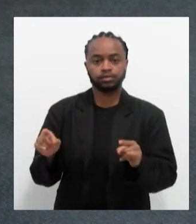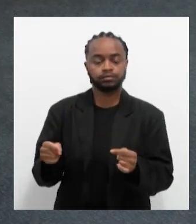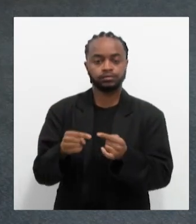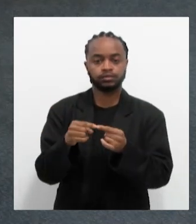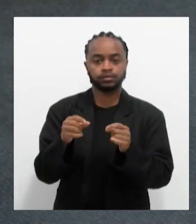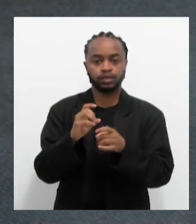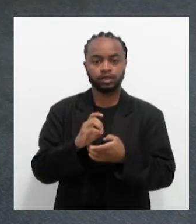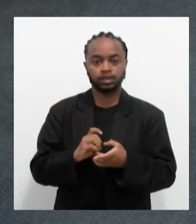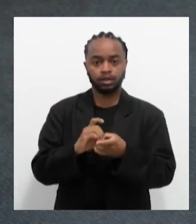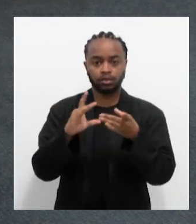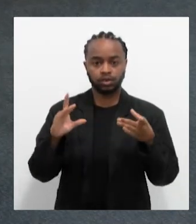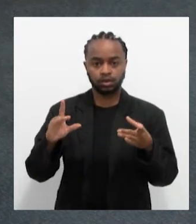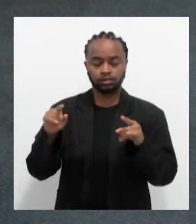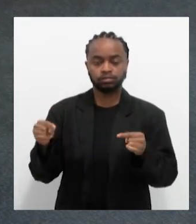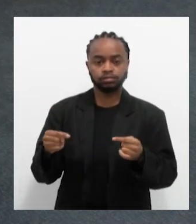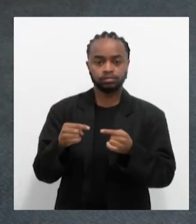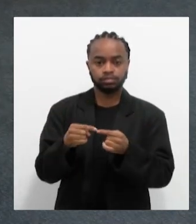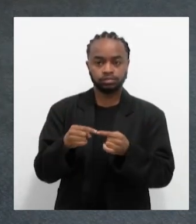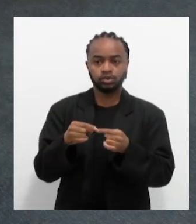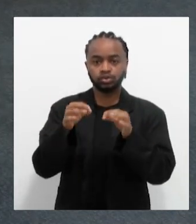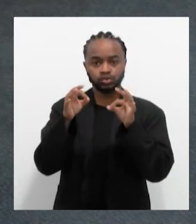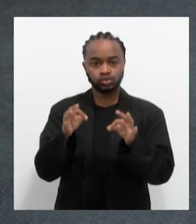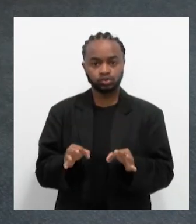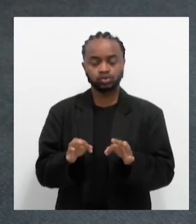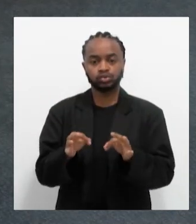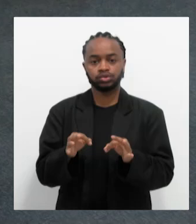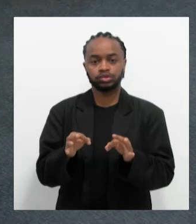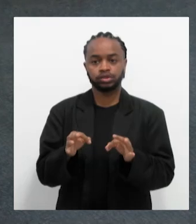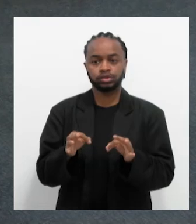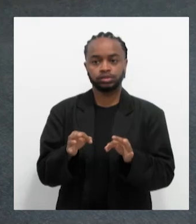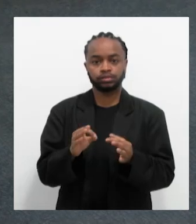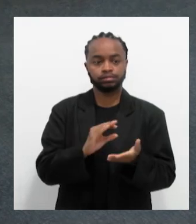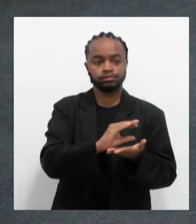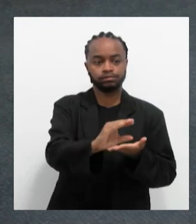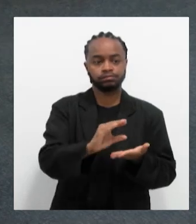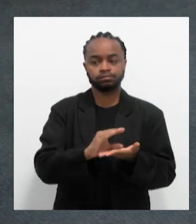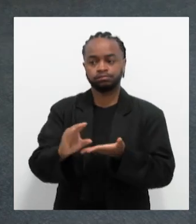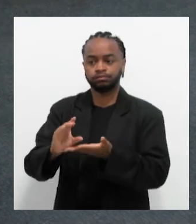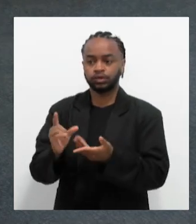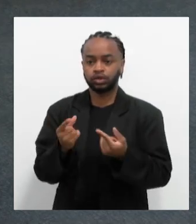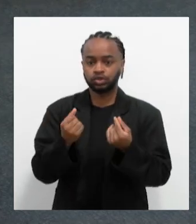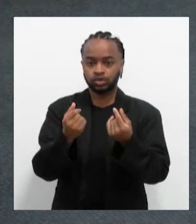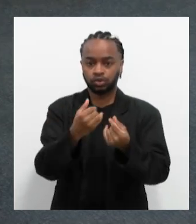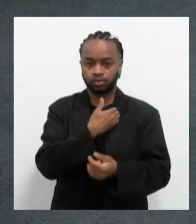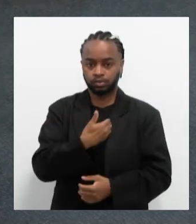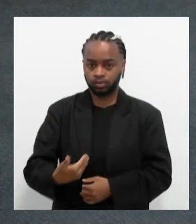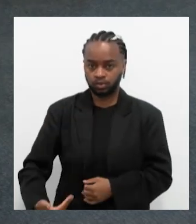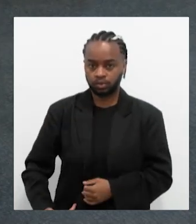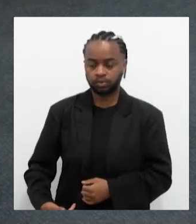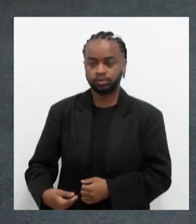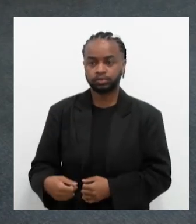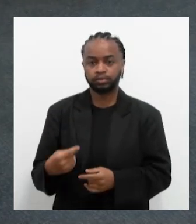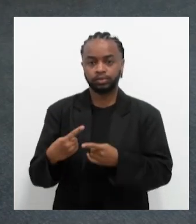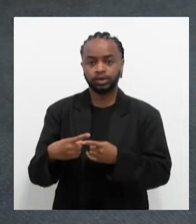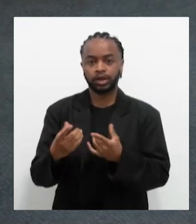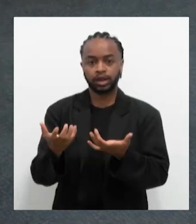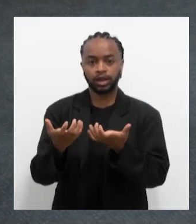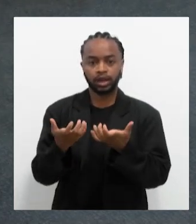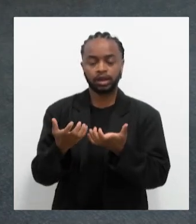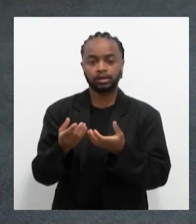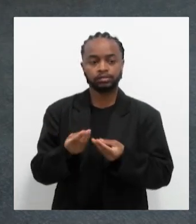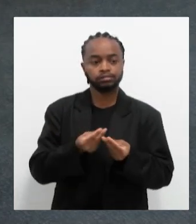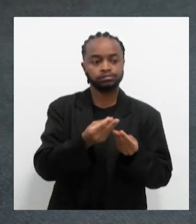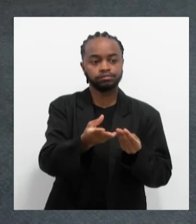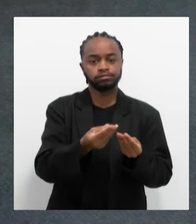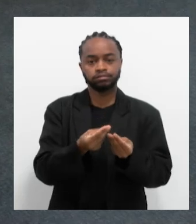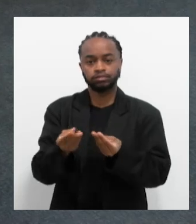democracia, em direção a uma justa distribuição de recursos públicos para que cheguem nos municípios, para